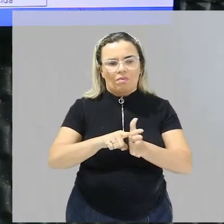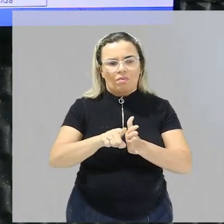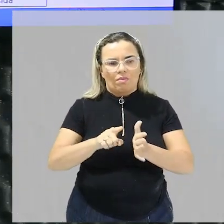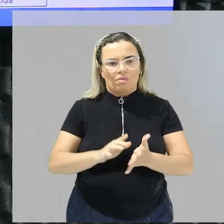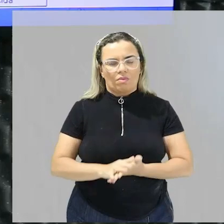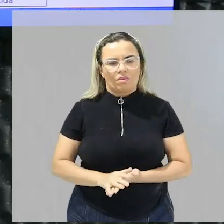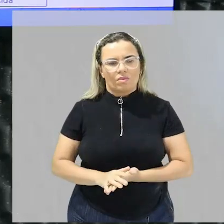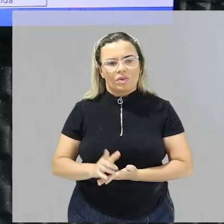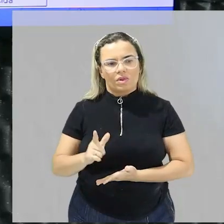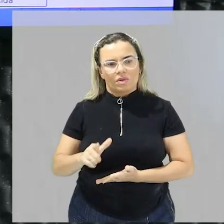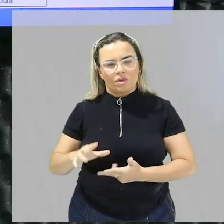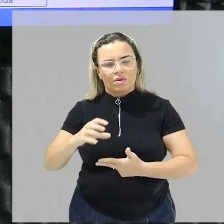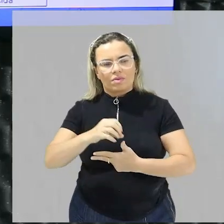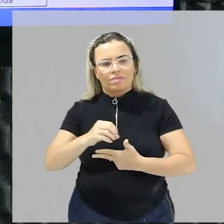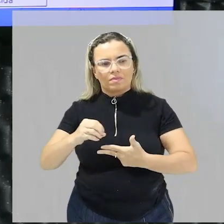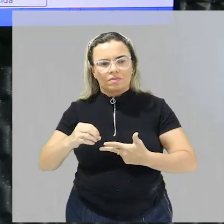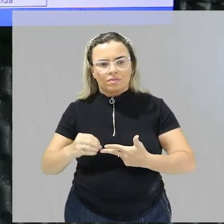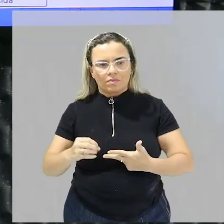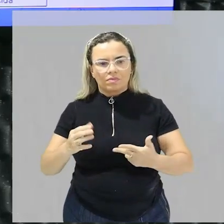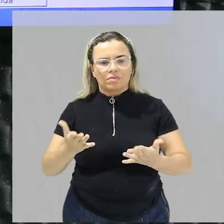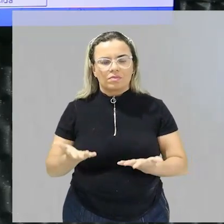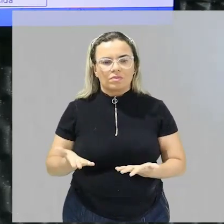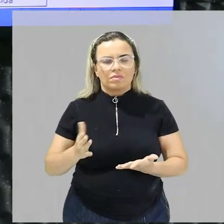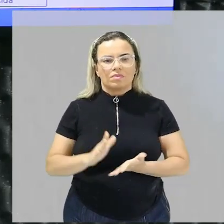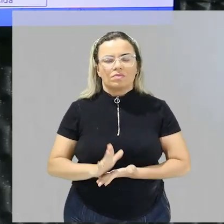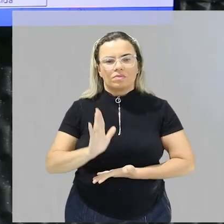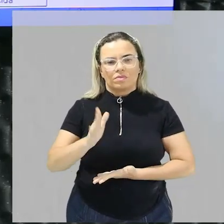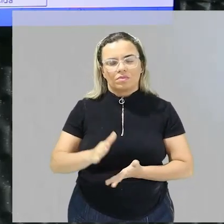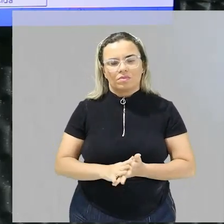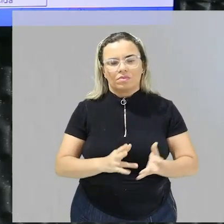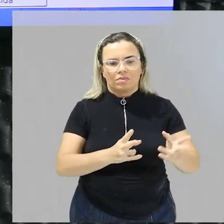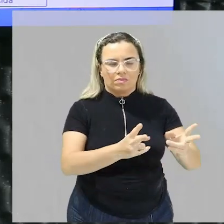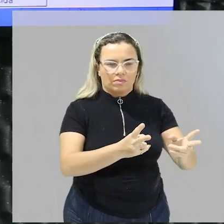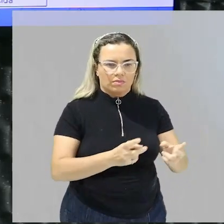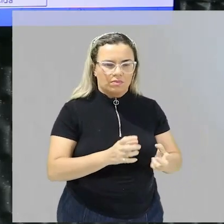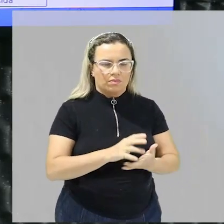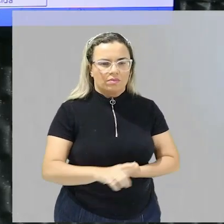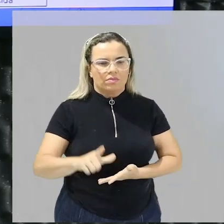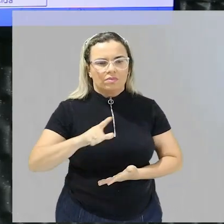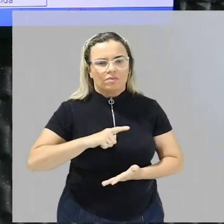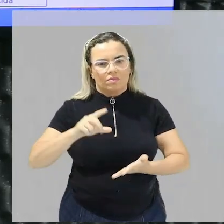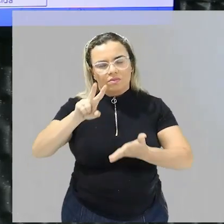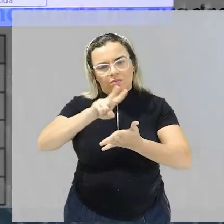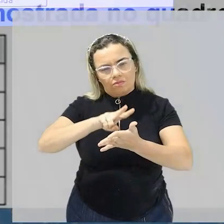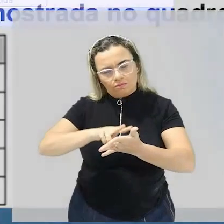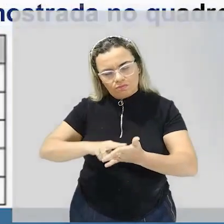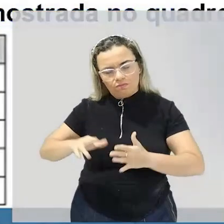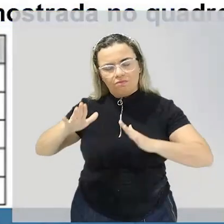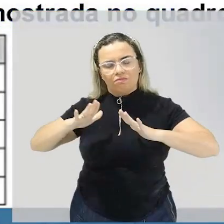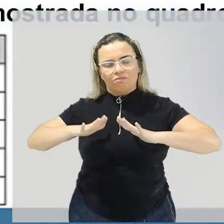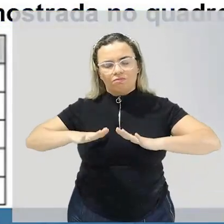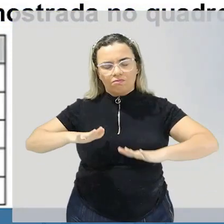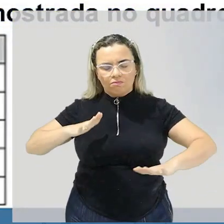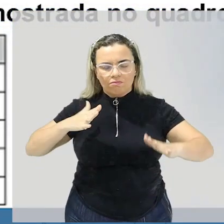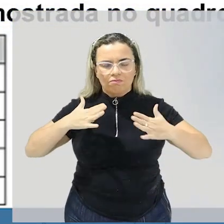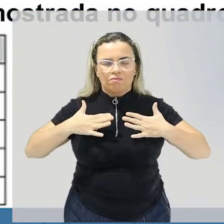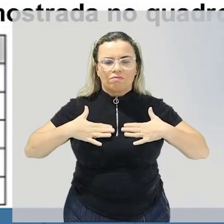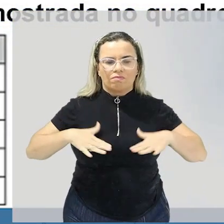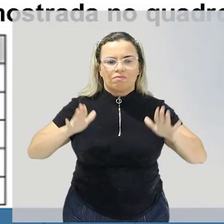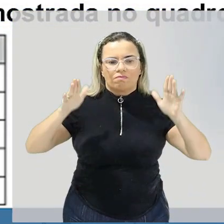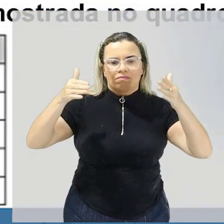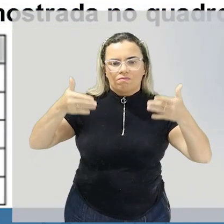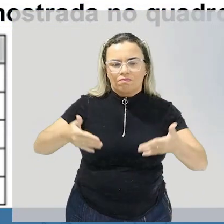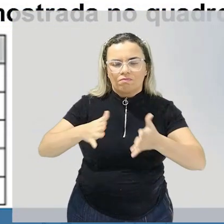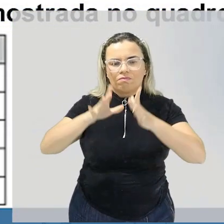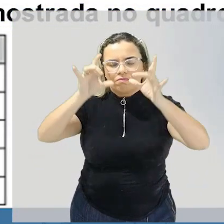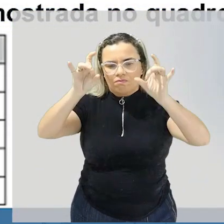novamente questão do Enem e, novamente, você já percebeu, né? Tem que fazer a leitura minuciosa, prestando atenção nos detalhes